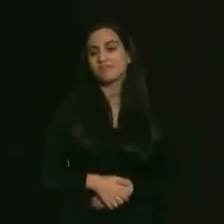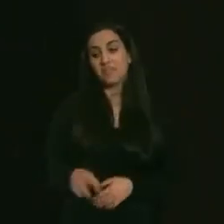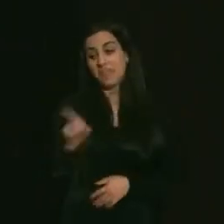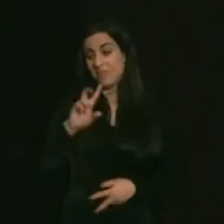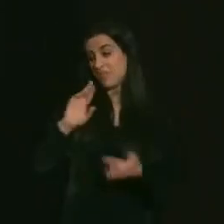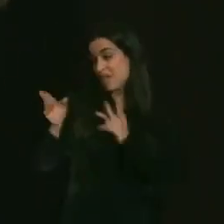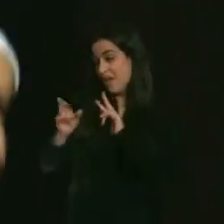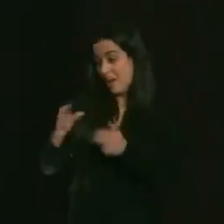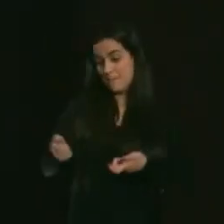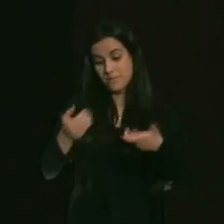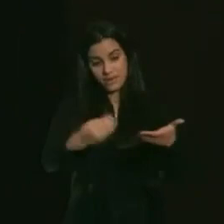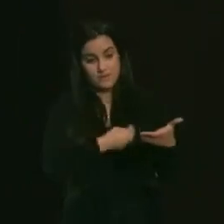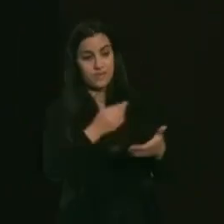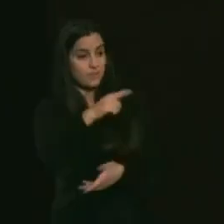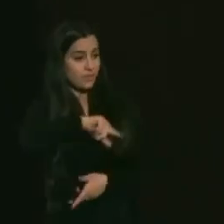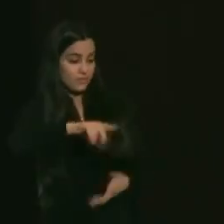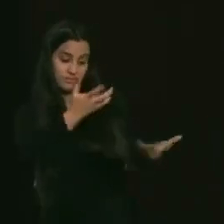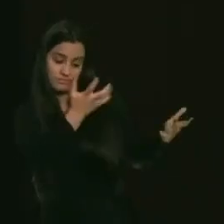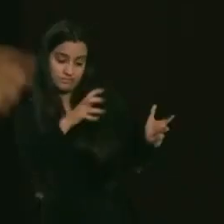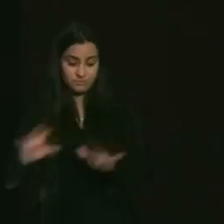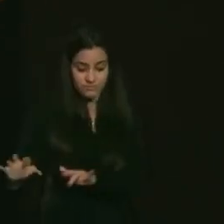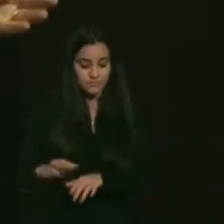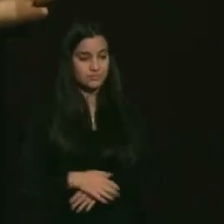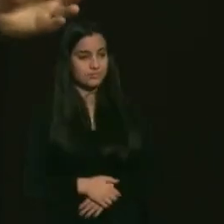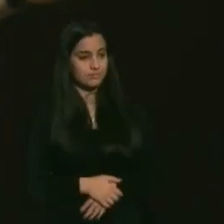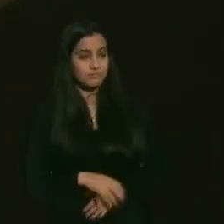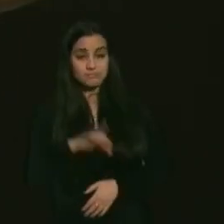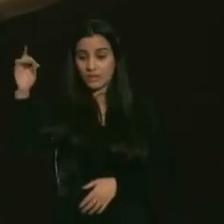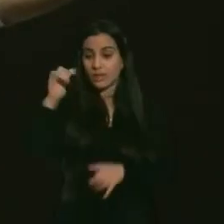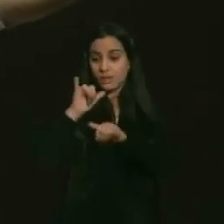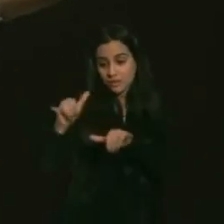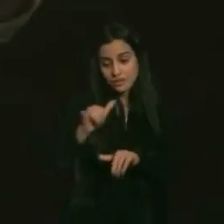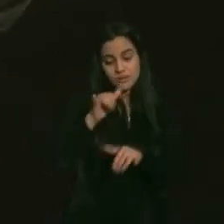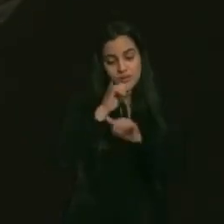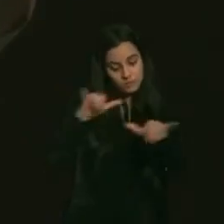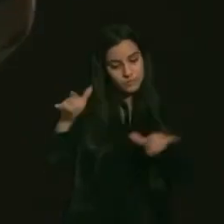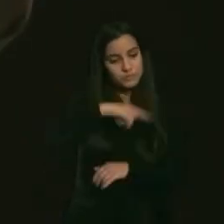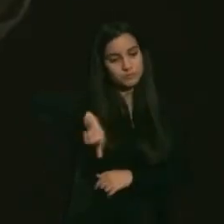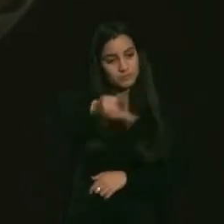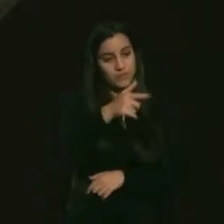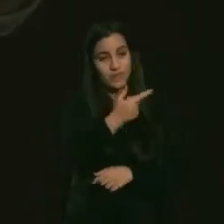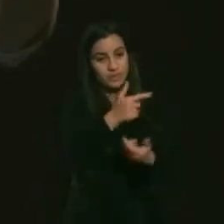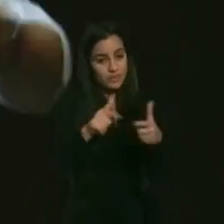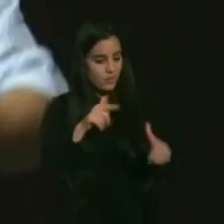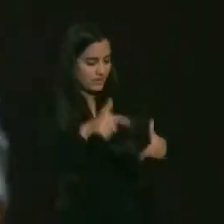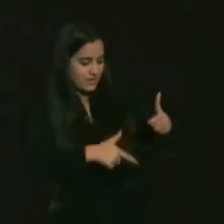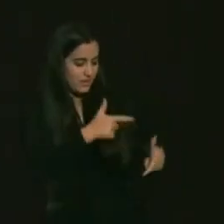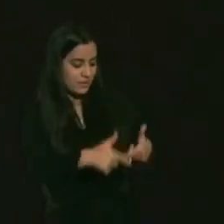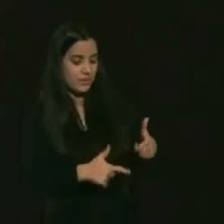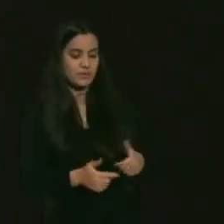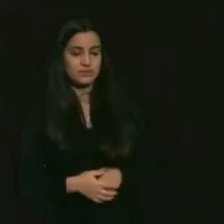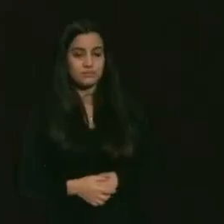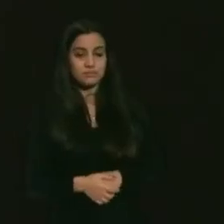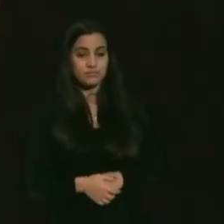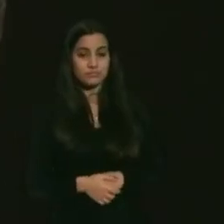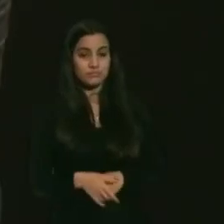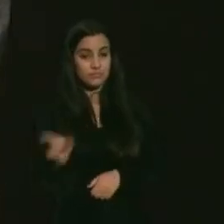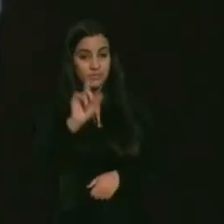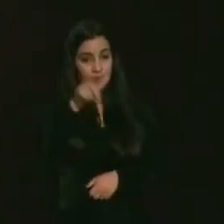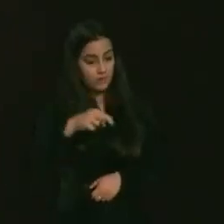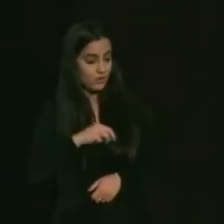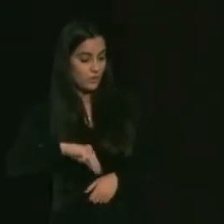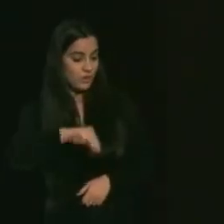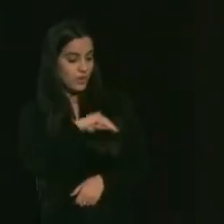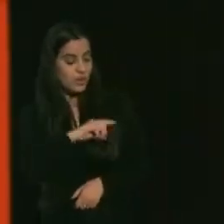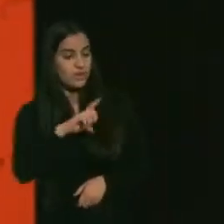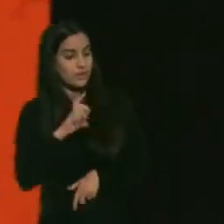que eu tenho para a sua vida, mas você não ouve. Deus diz para você: não é esse trabalho, esse emprego, não é esse o ministério que